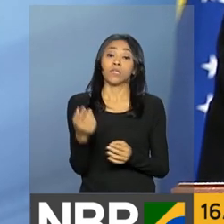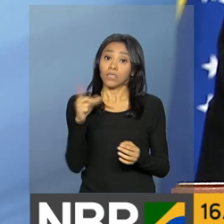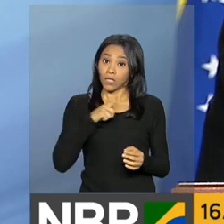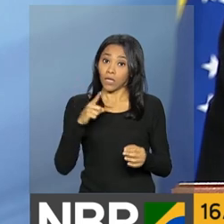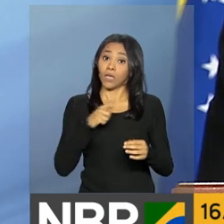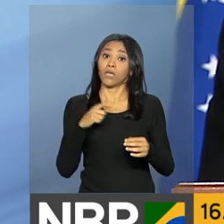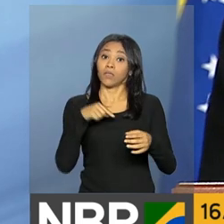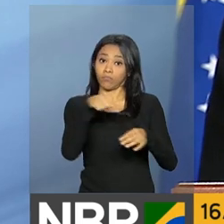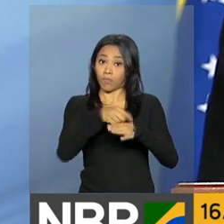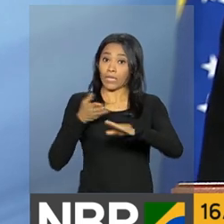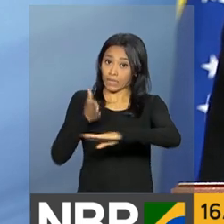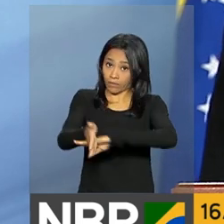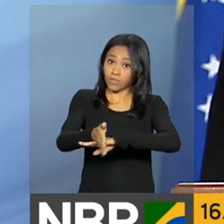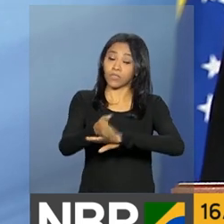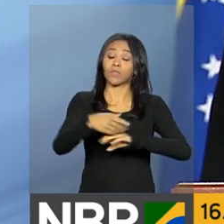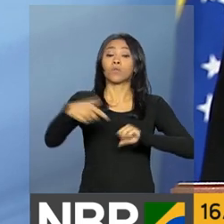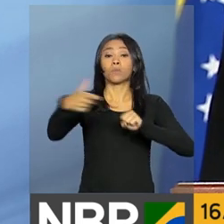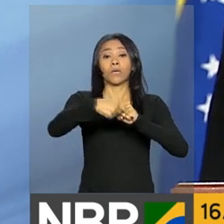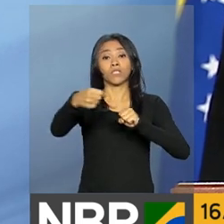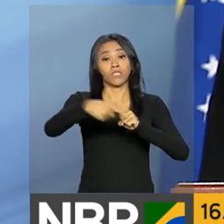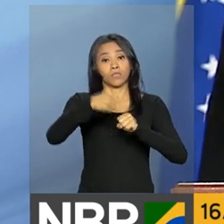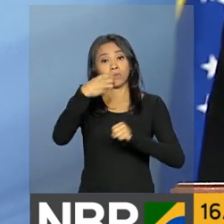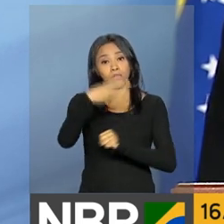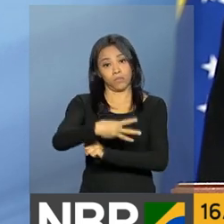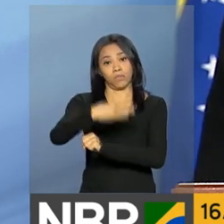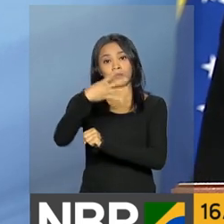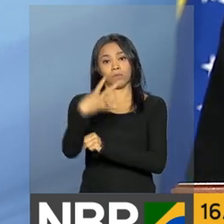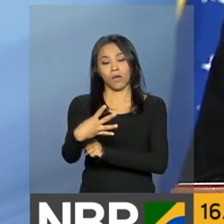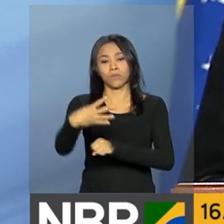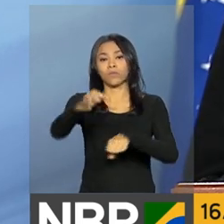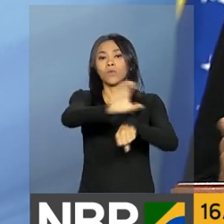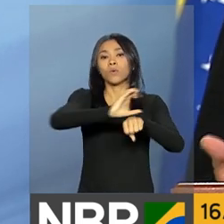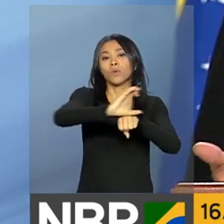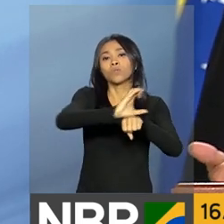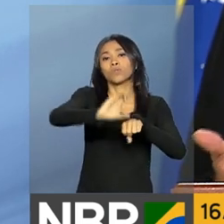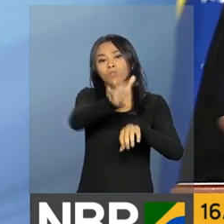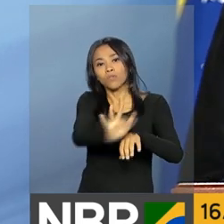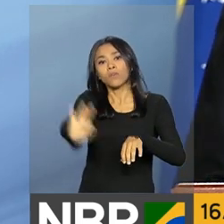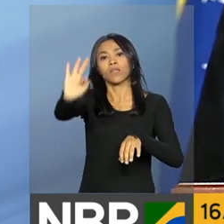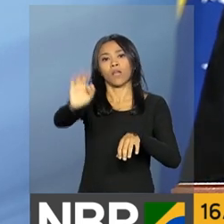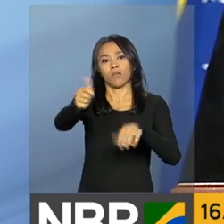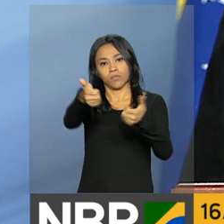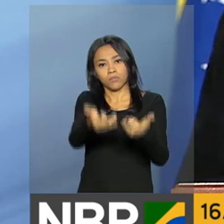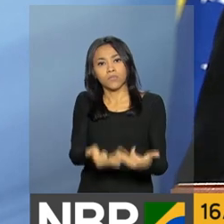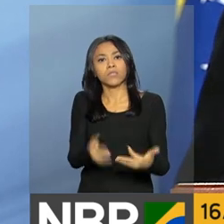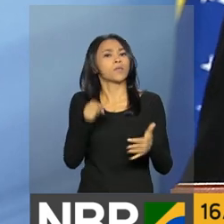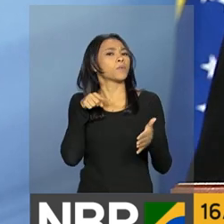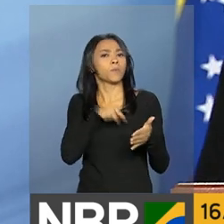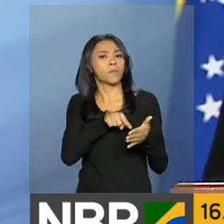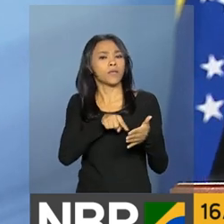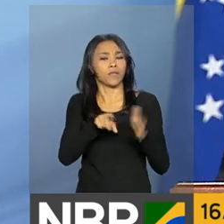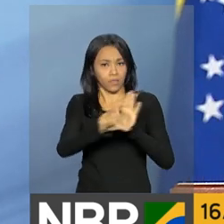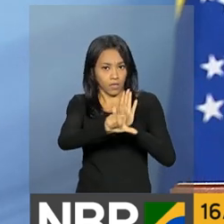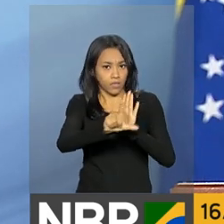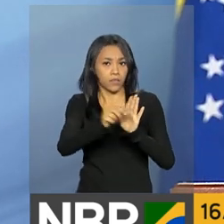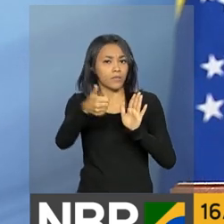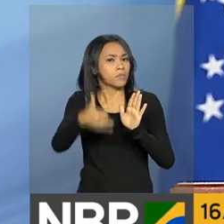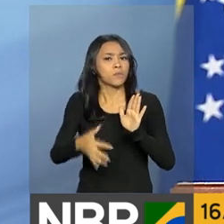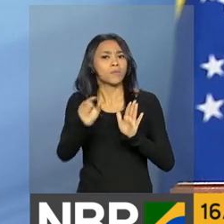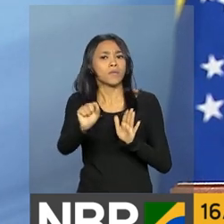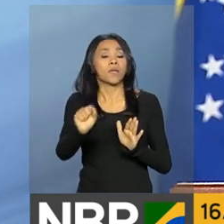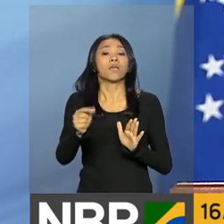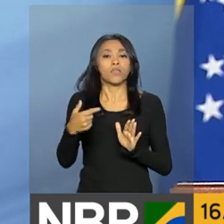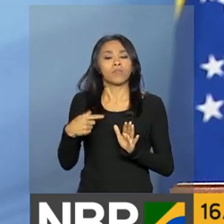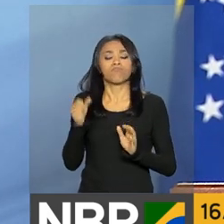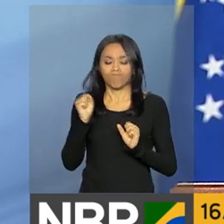artigo 34 da Constituição Federal, que a autoriza precisamente